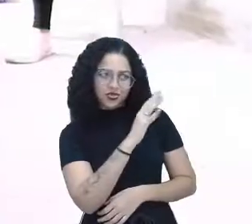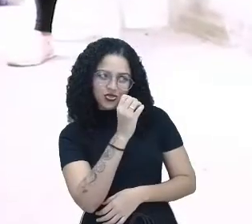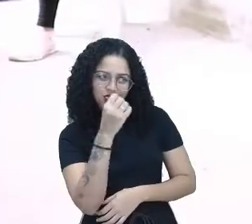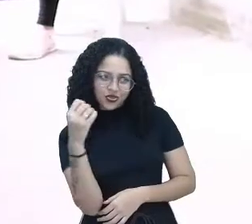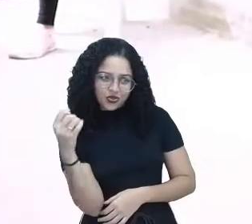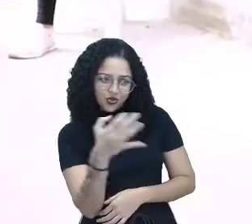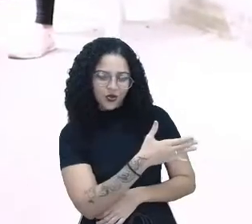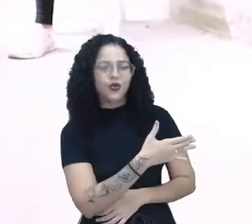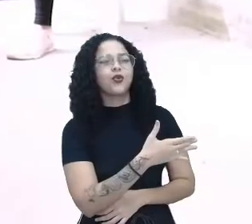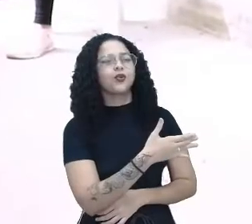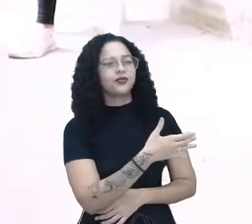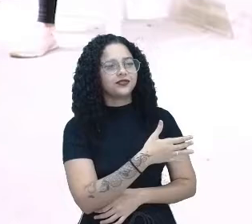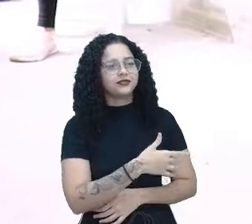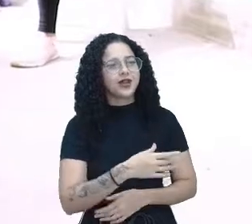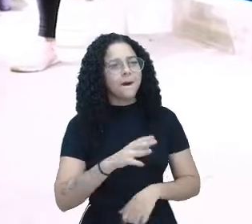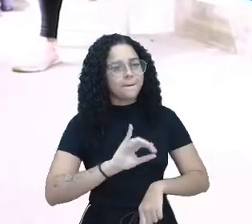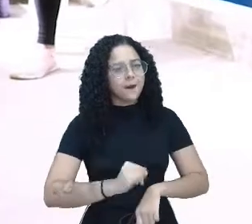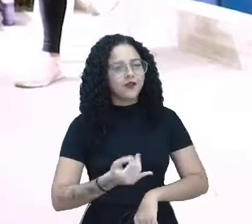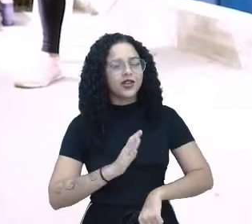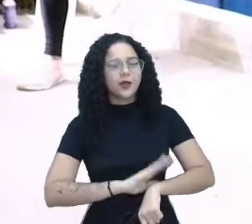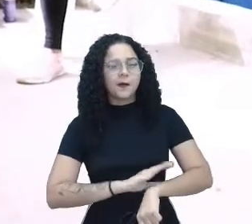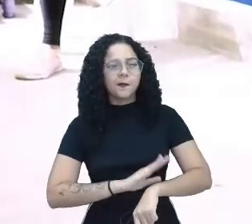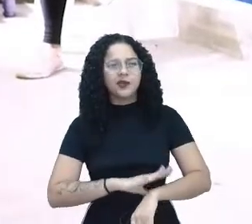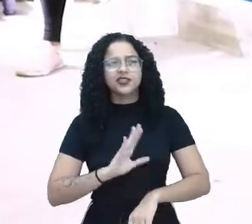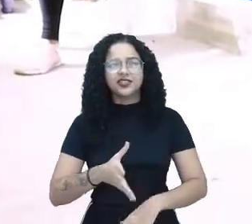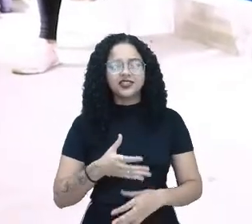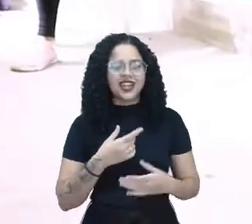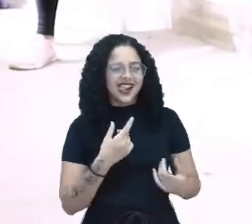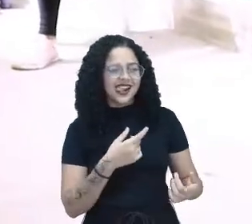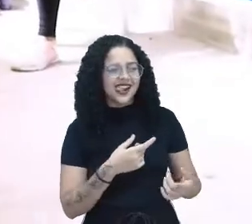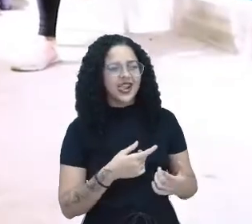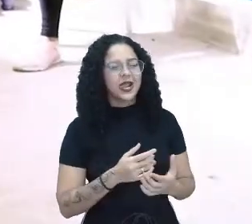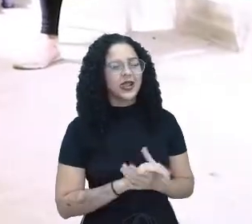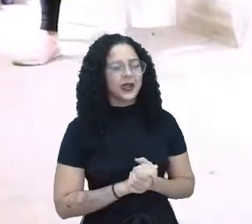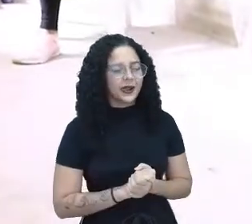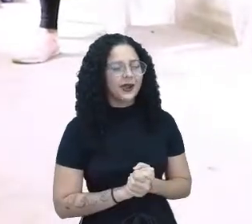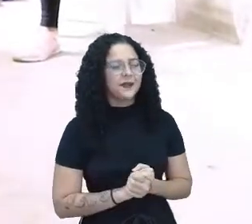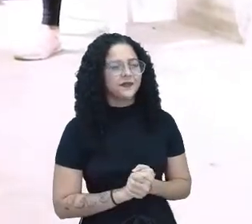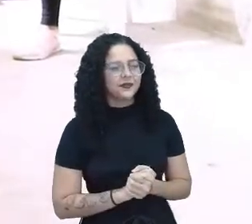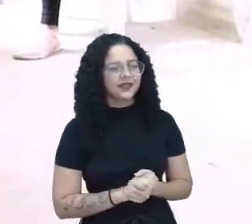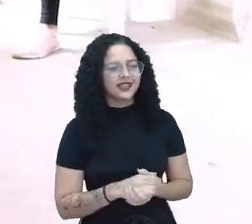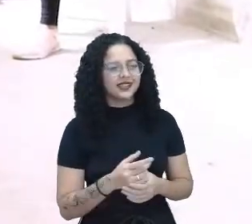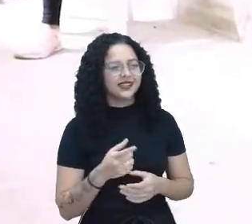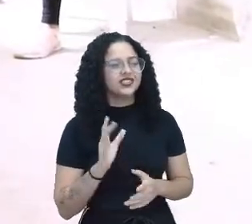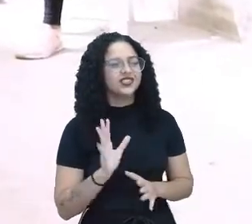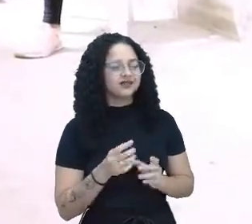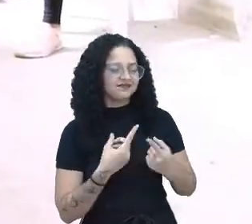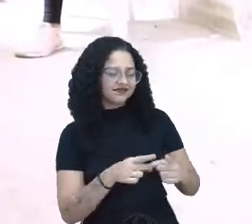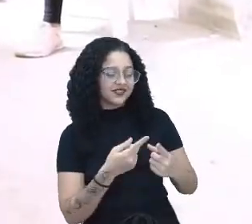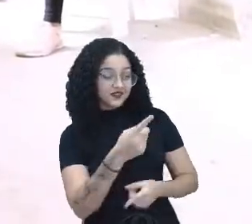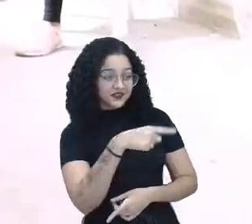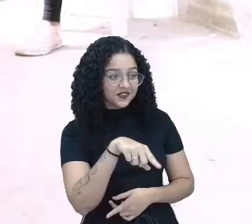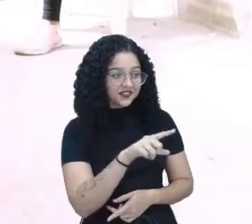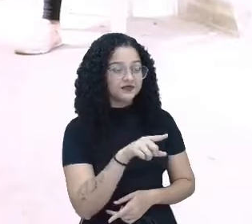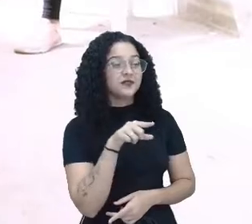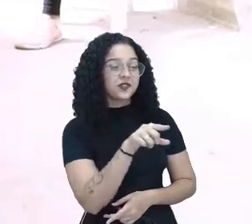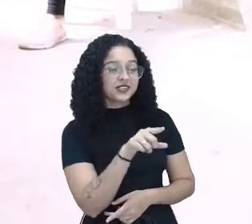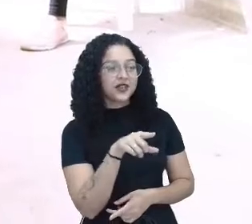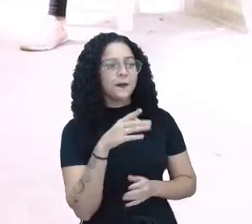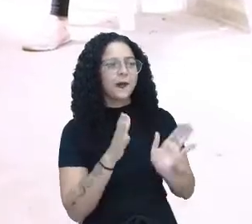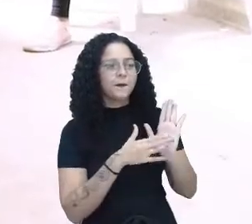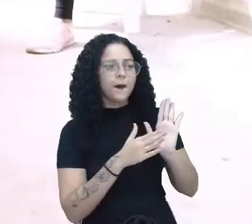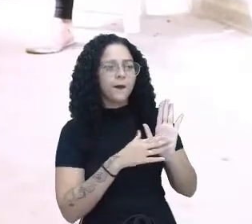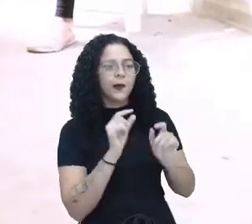Eu vou aqui aproveitar esse momento, que eu já estou lhe aperreando, né? Bastante hoje, Eu tô amando esse momento. para te propor